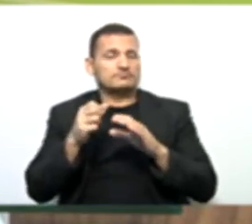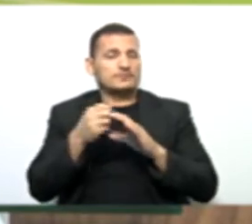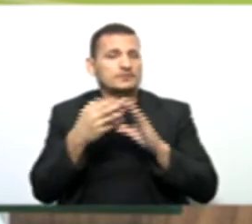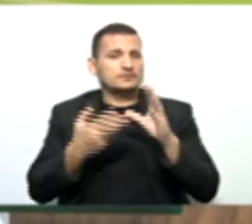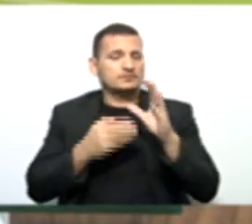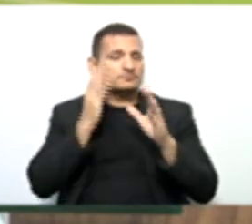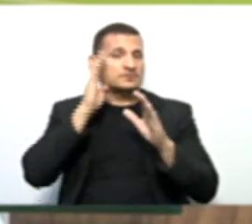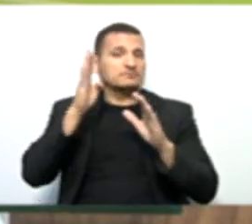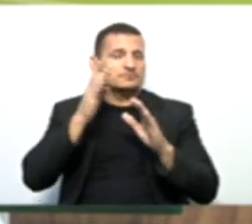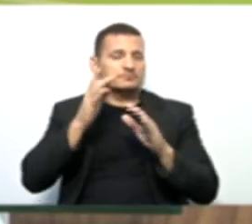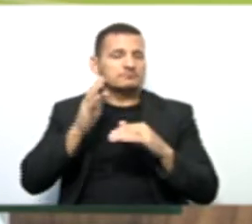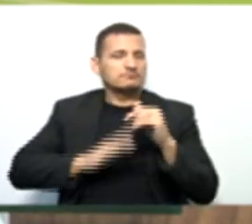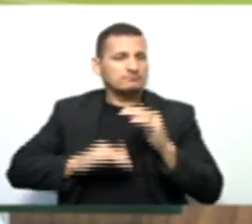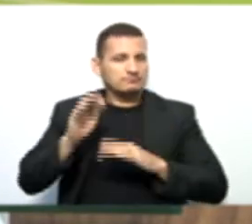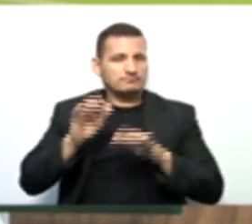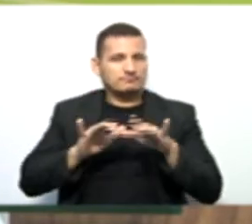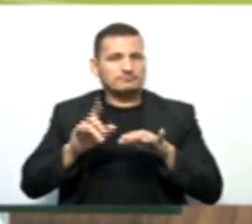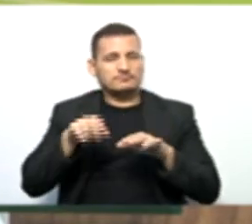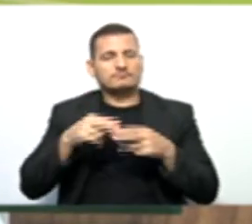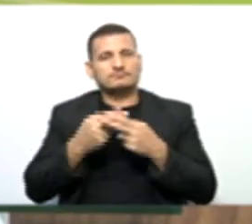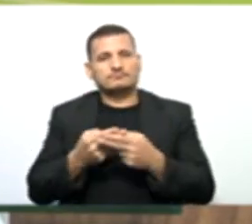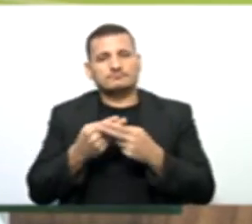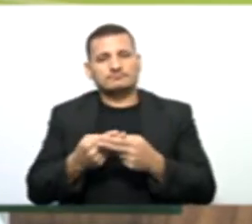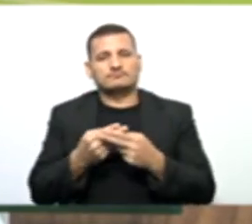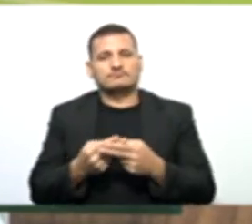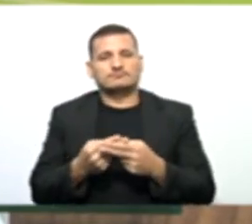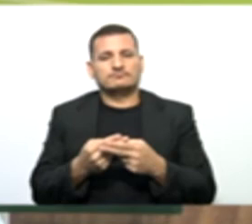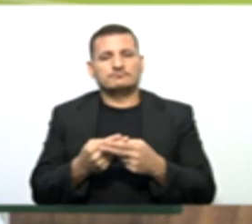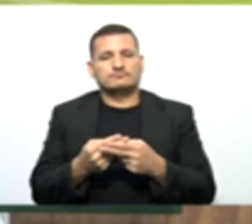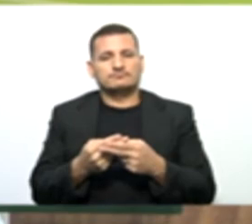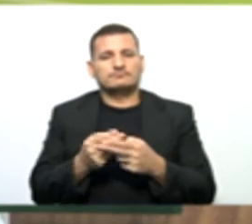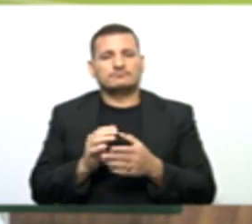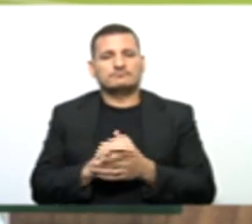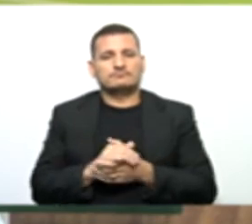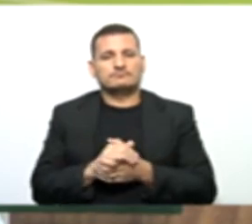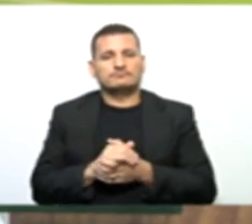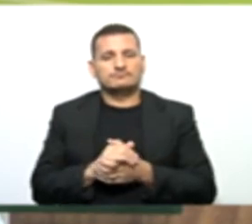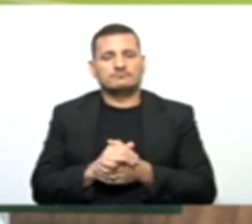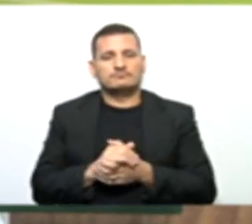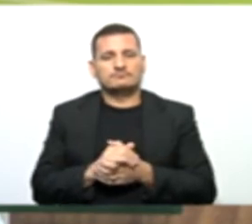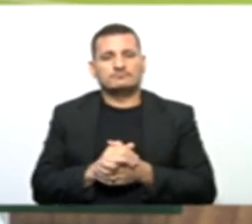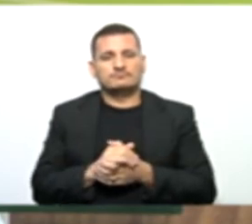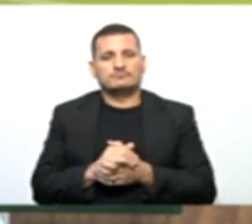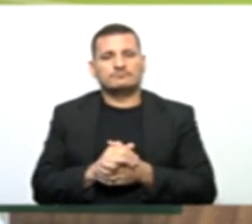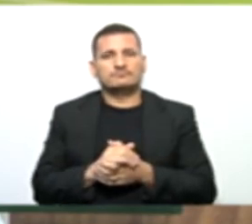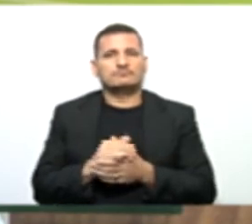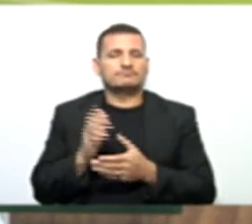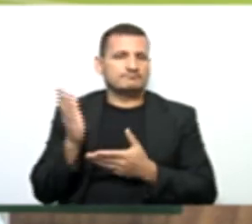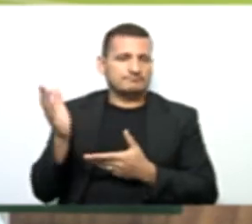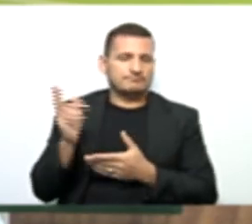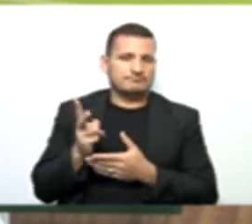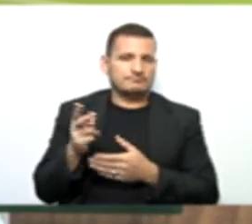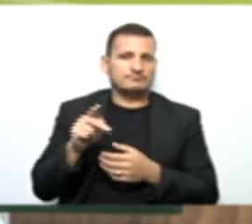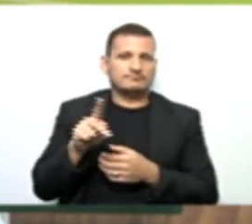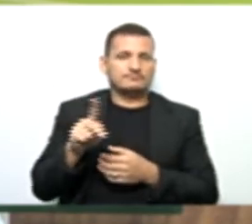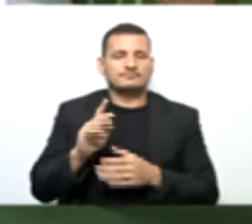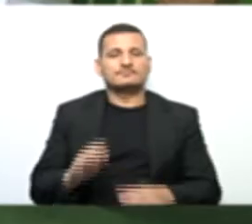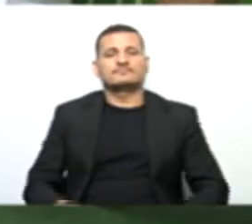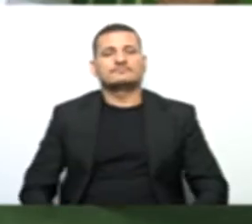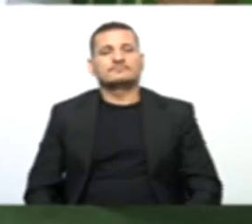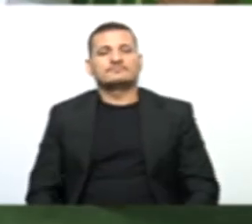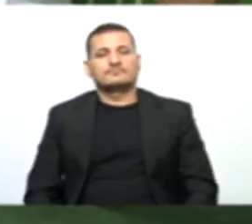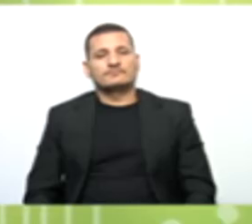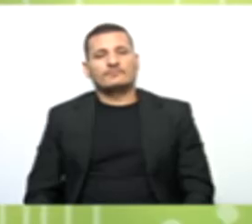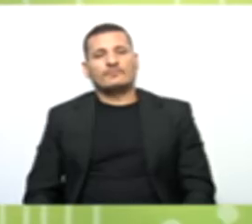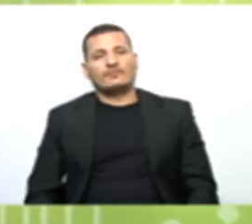nosso é a paciência, né? Então, pode continuar, professor Alain. Beleza,